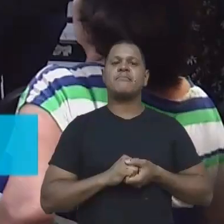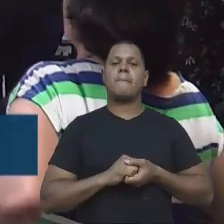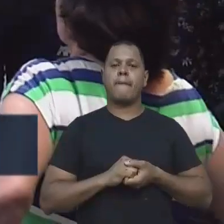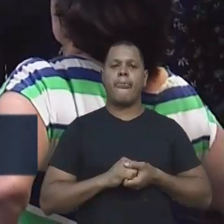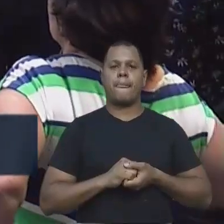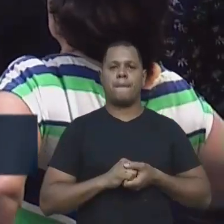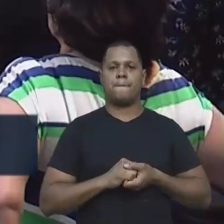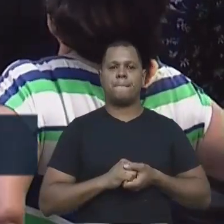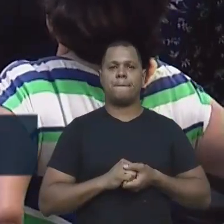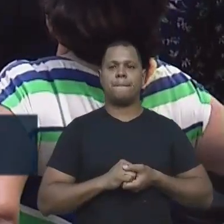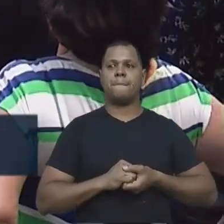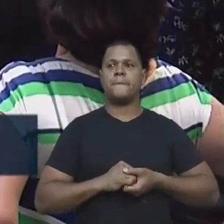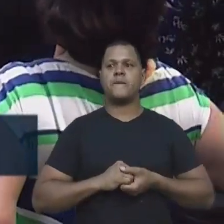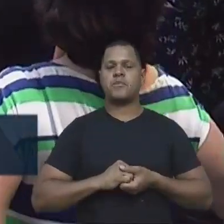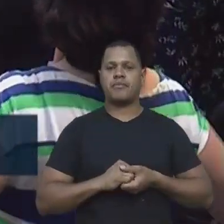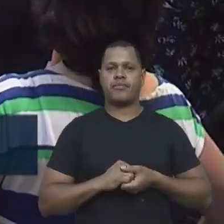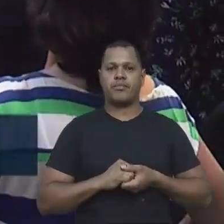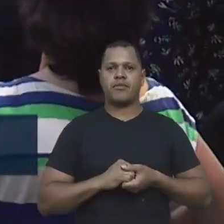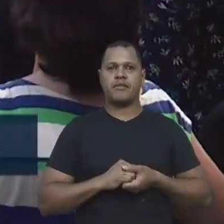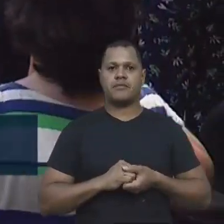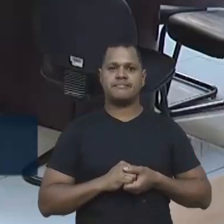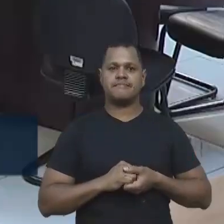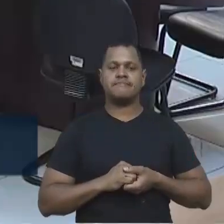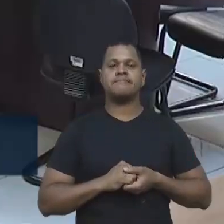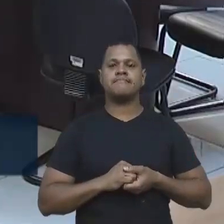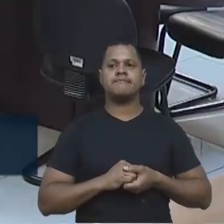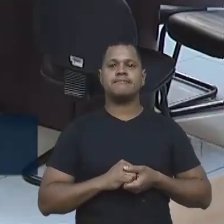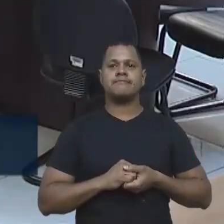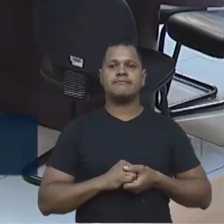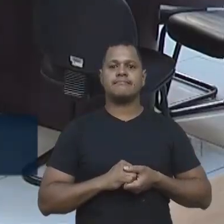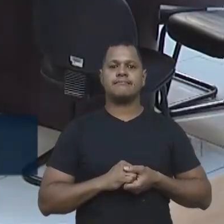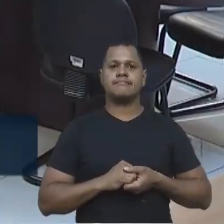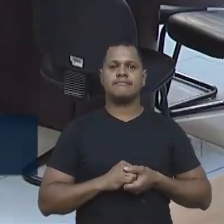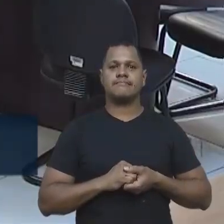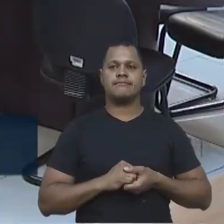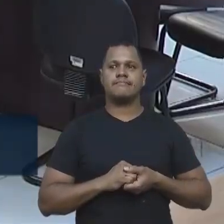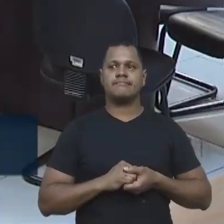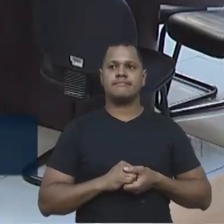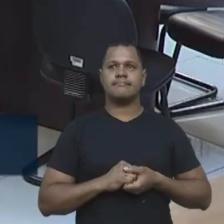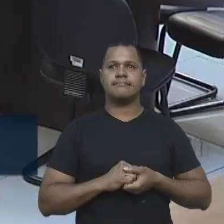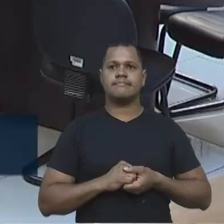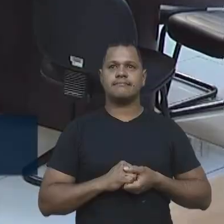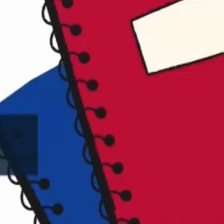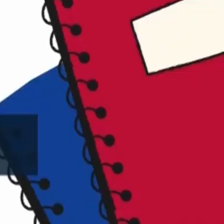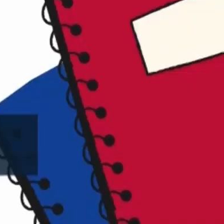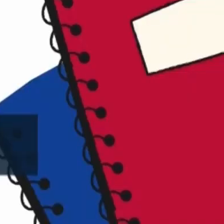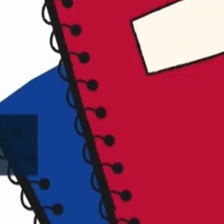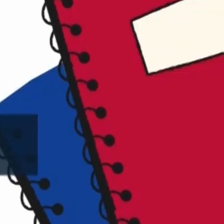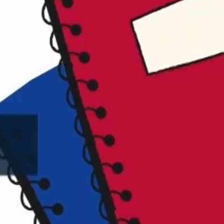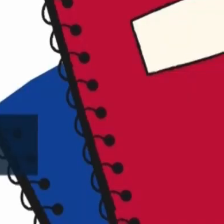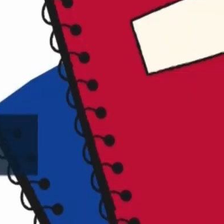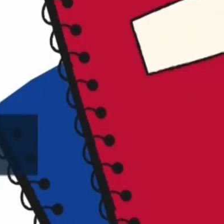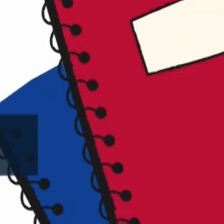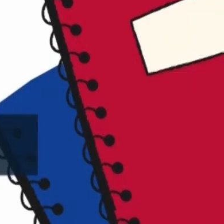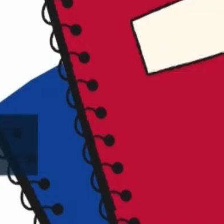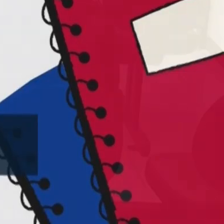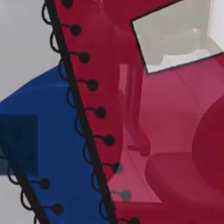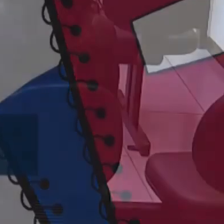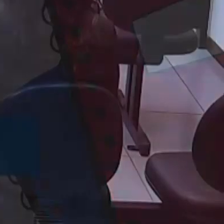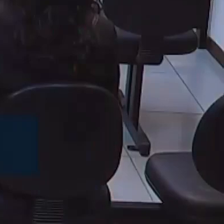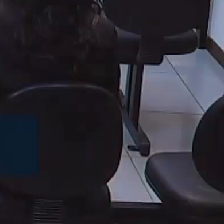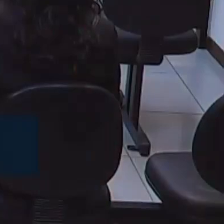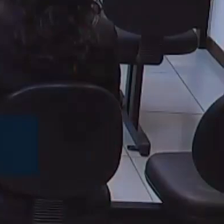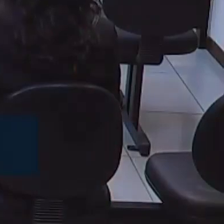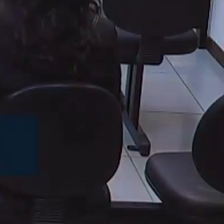escola do legislativo e a Câmara Municipal de Viçosa promoveram nessa quinta-feira a sessão solene segunda premiação de professores Gabriel Rodrigues Barbosa